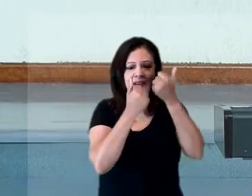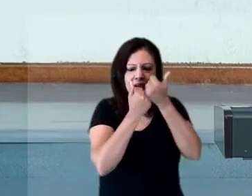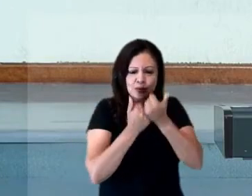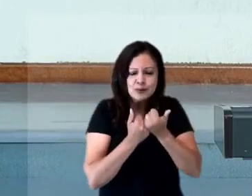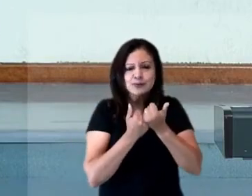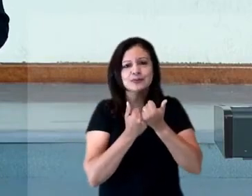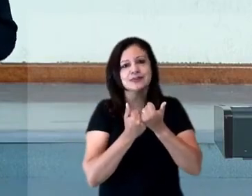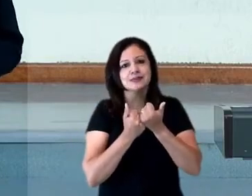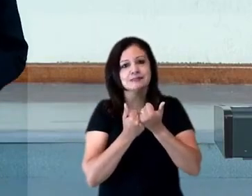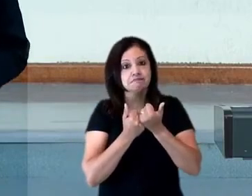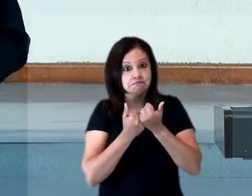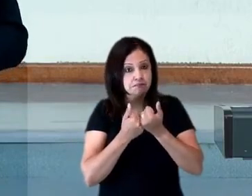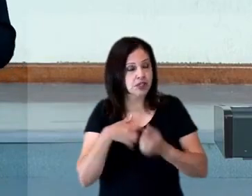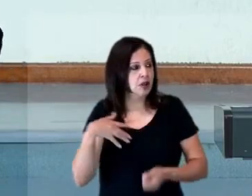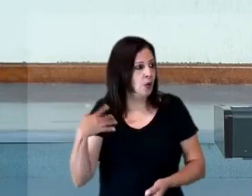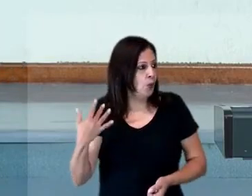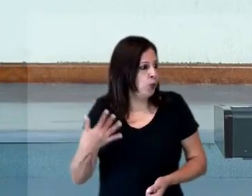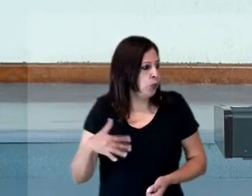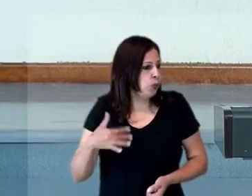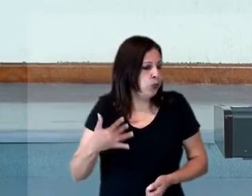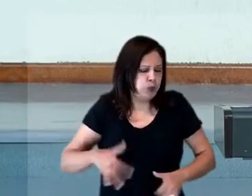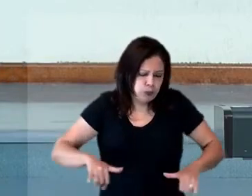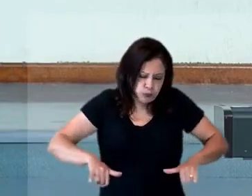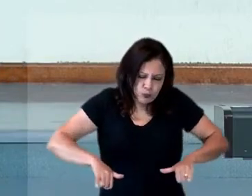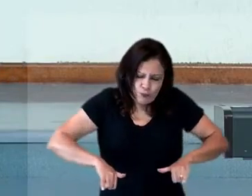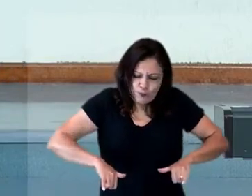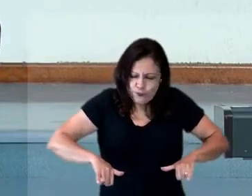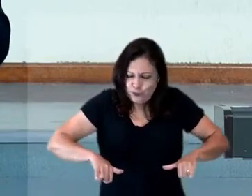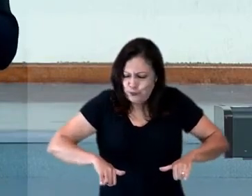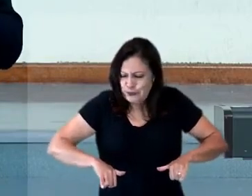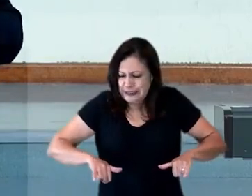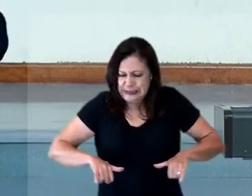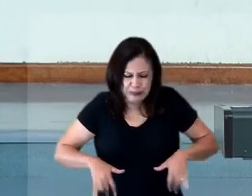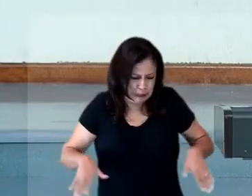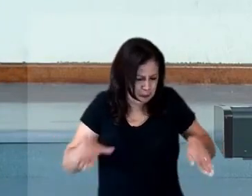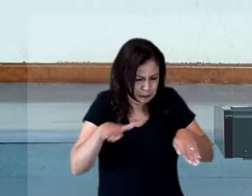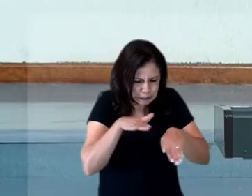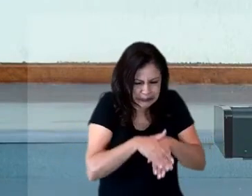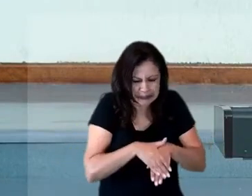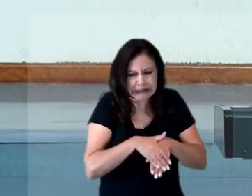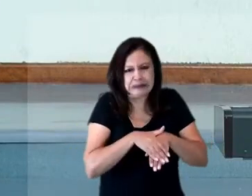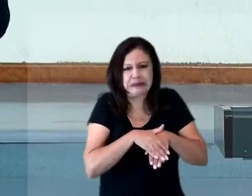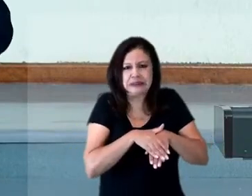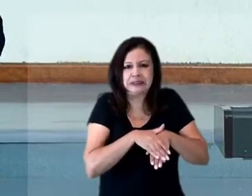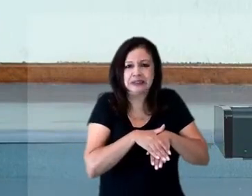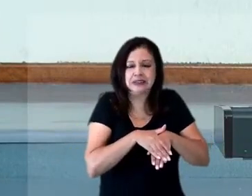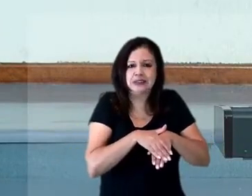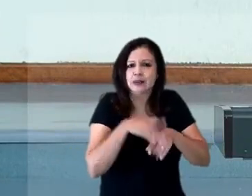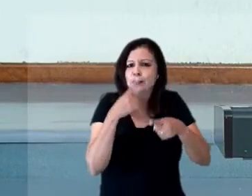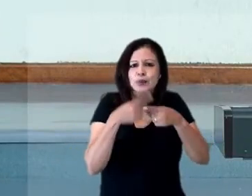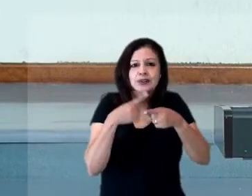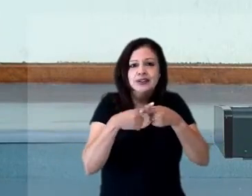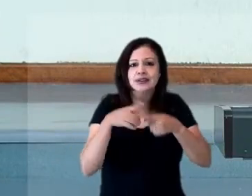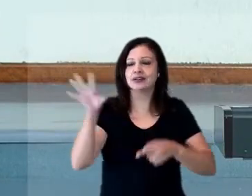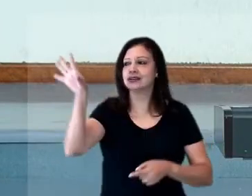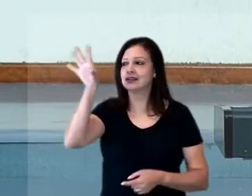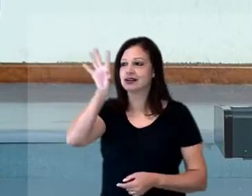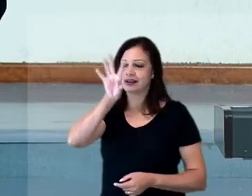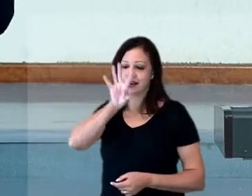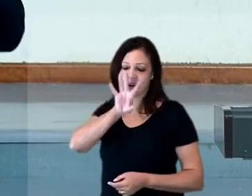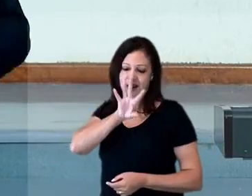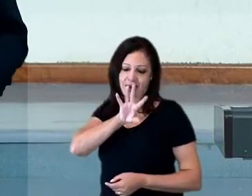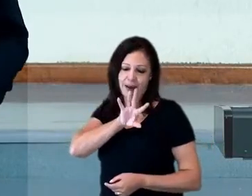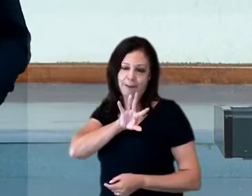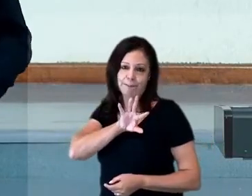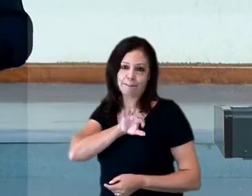lugar. Sofreu, foi humilhado, e tudo isso, o que Ele fez, foi por amor. Por amor a mim e